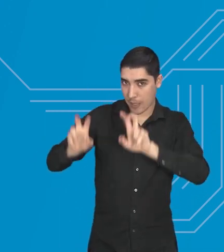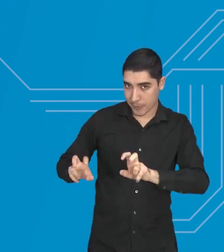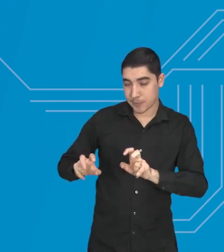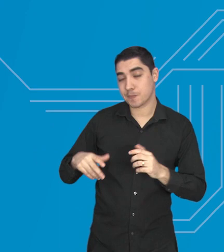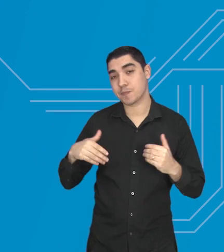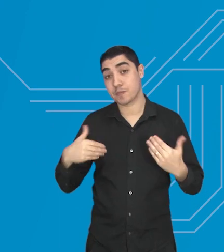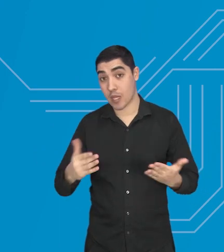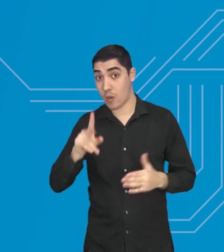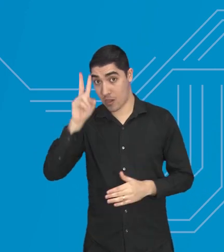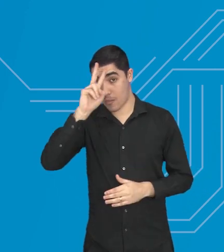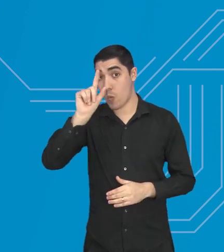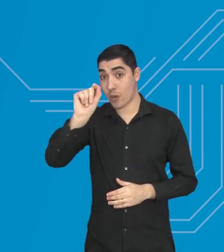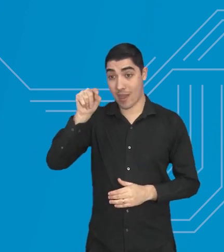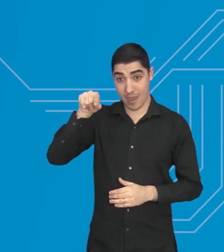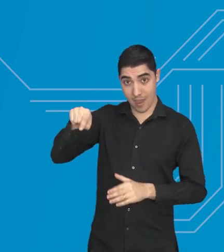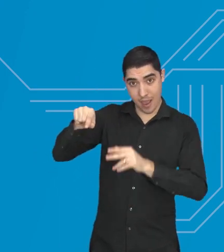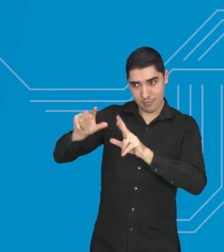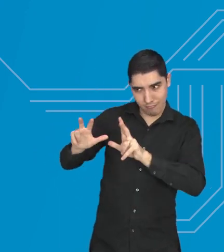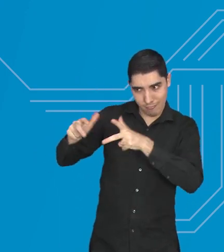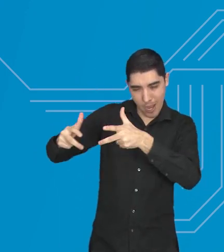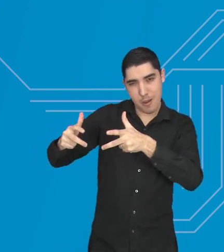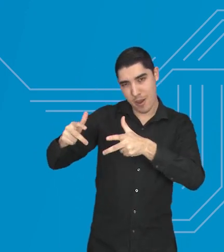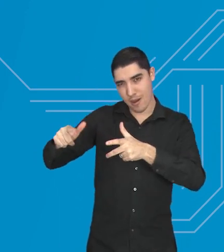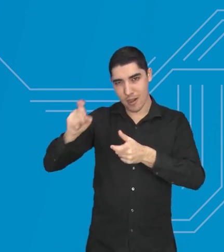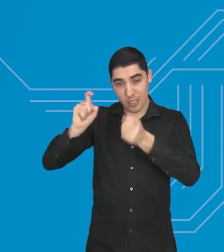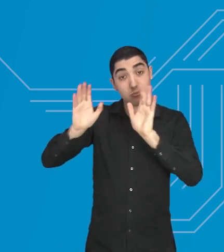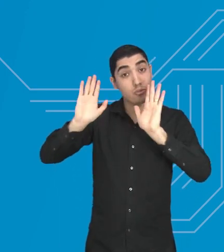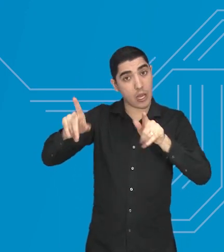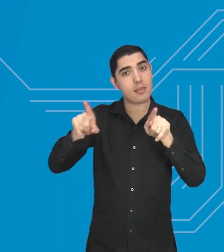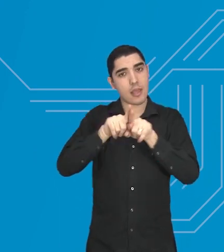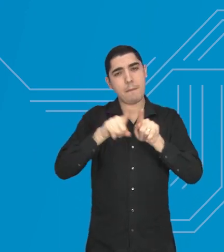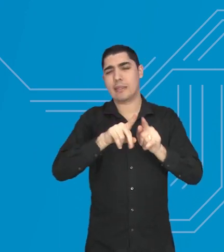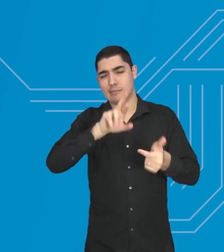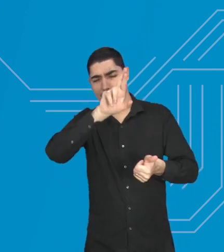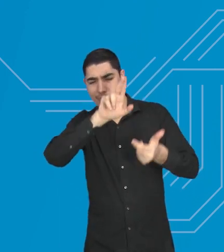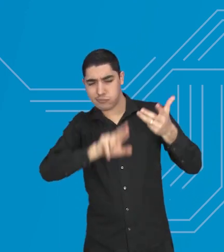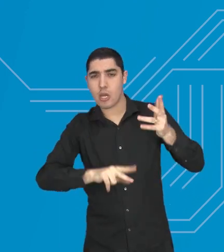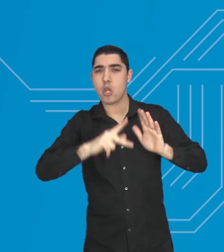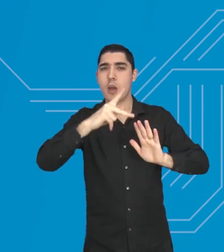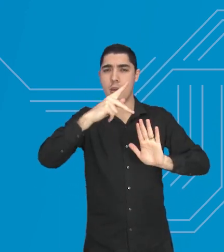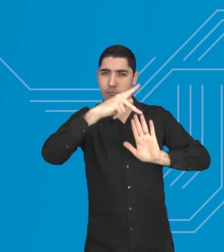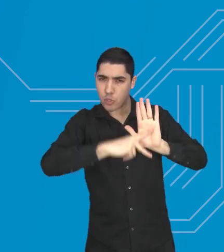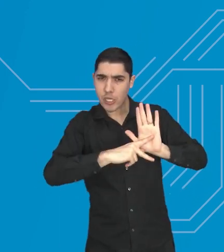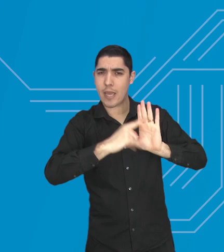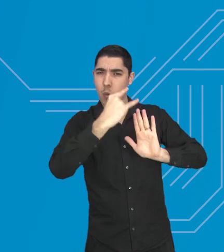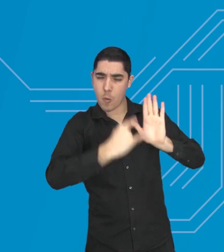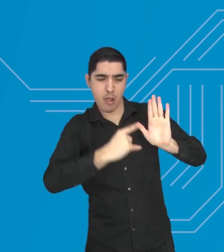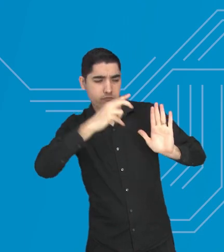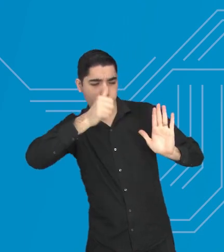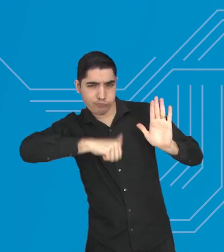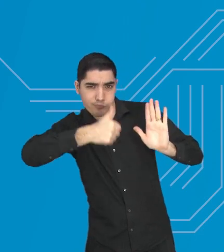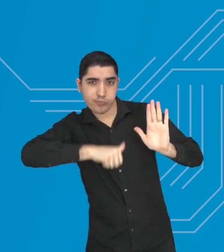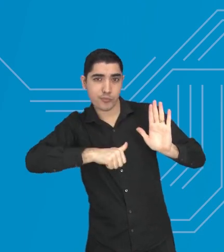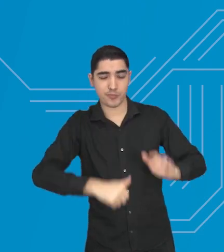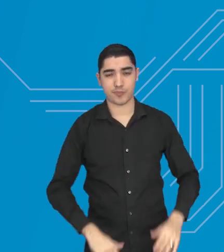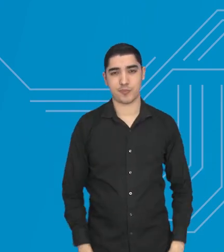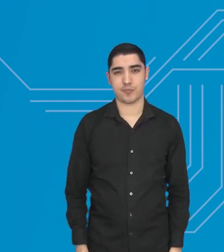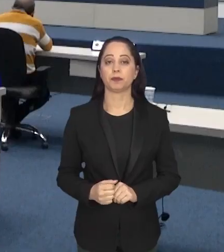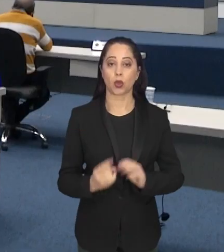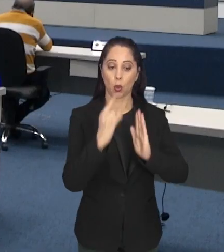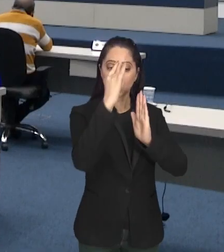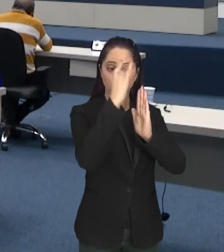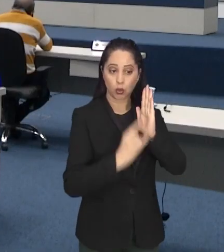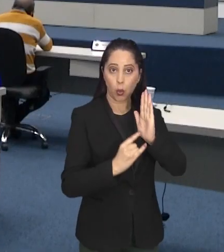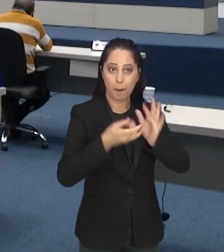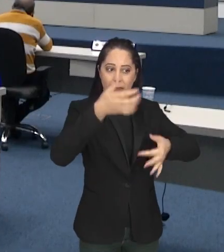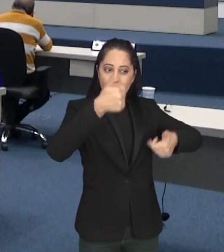terça-feira. Lembrando que os trabalhos em plenário também contaram com a apreciação de diversos documentos. Confira.